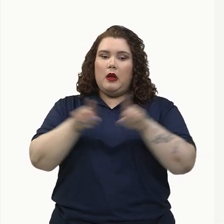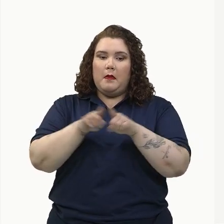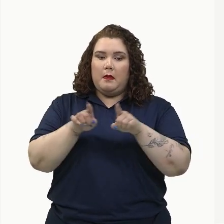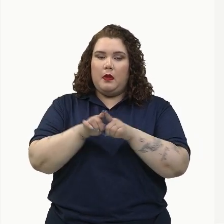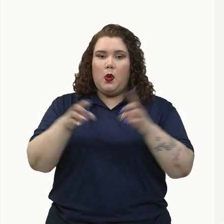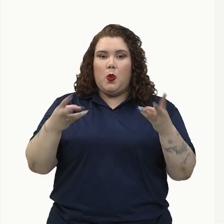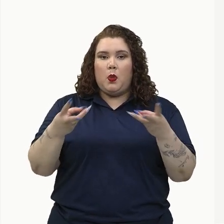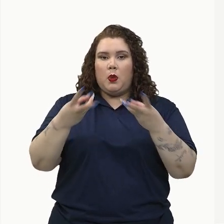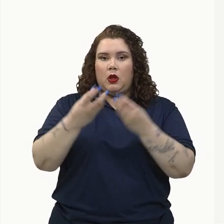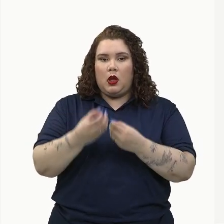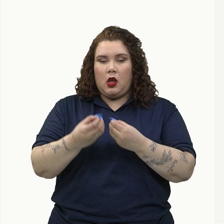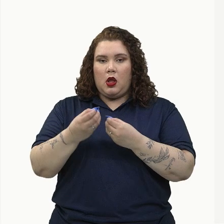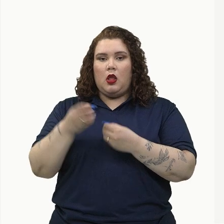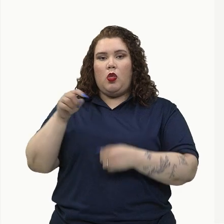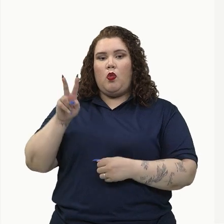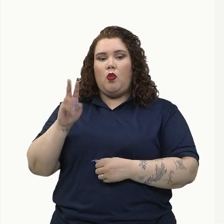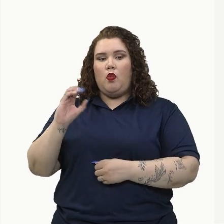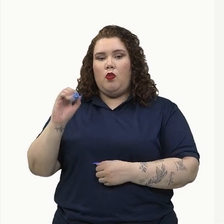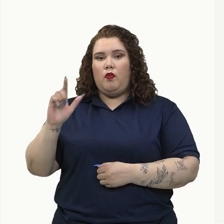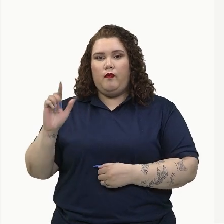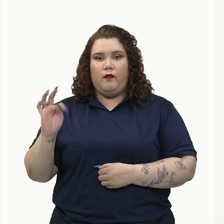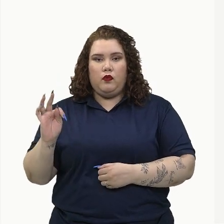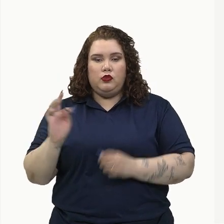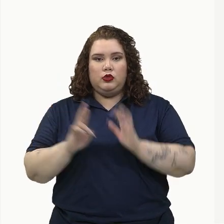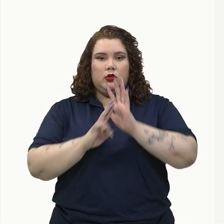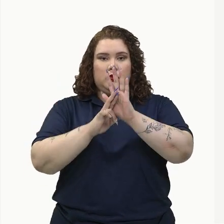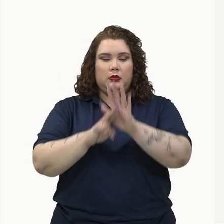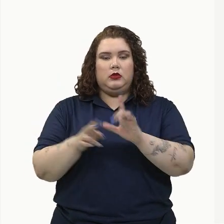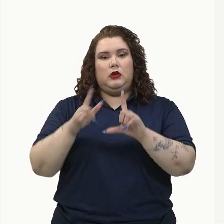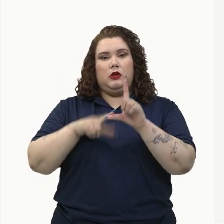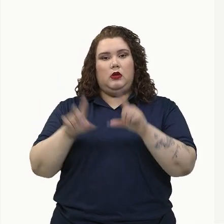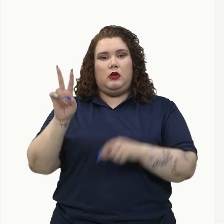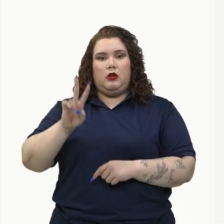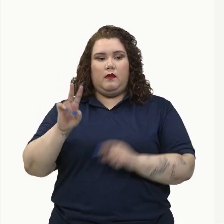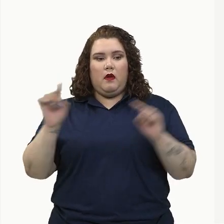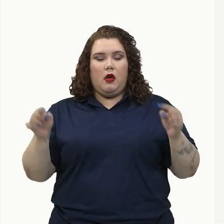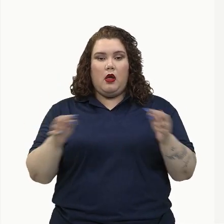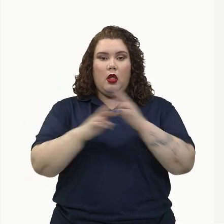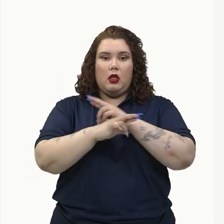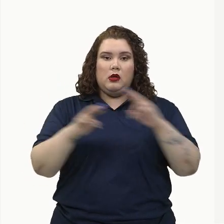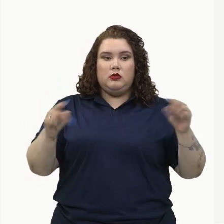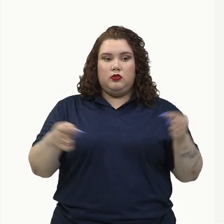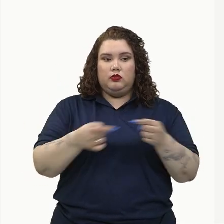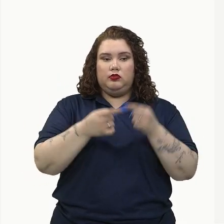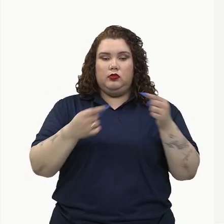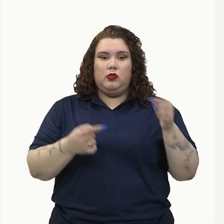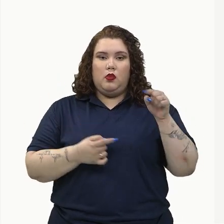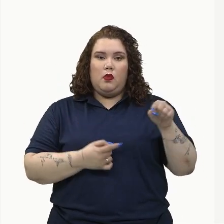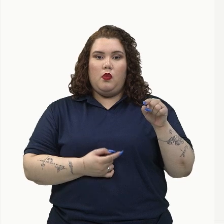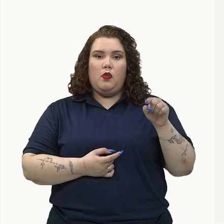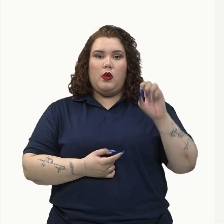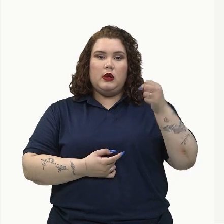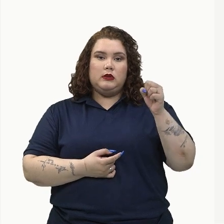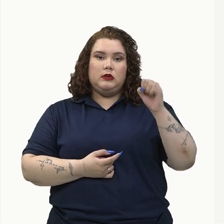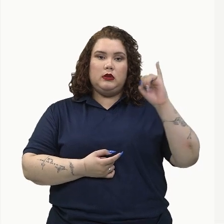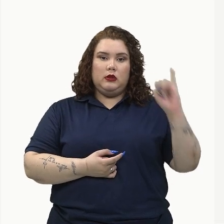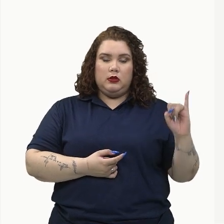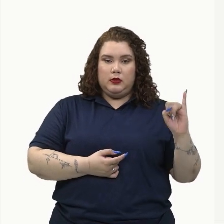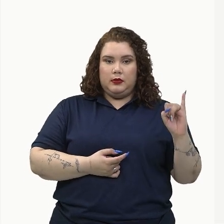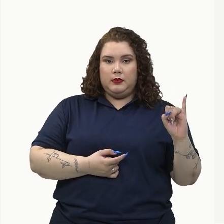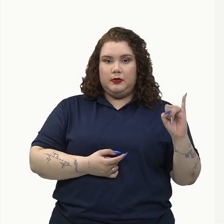também medida em volt no sistema internacional de unidades, né? O